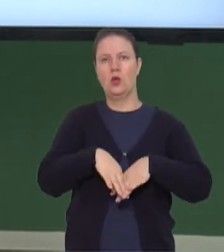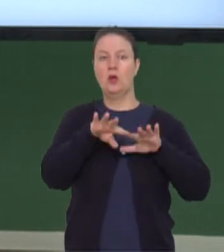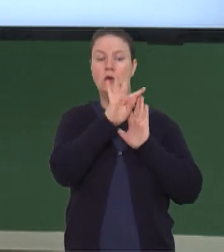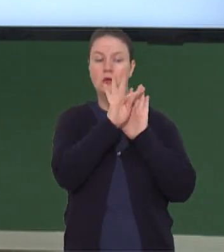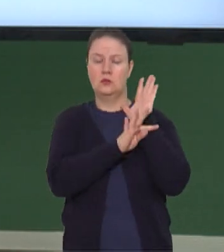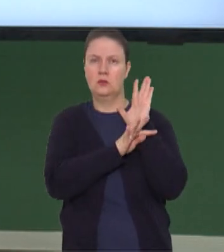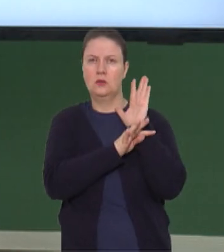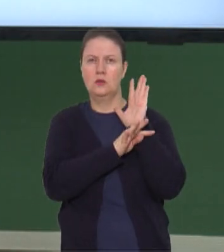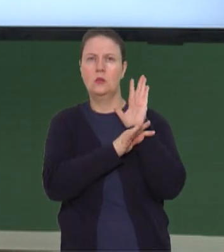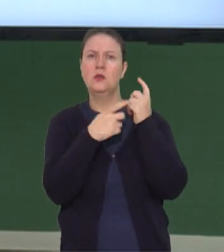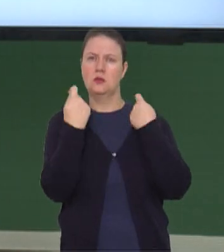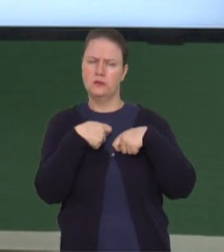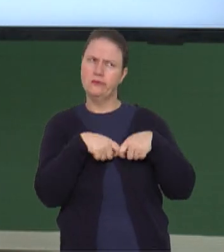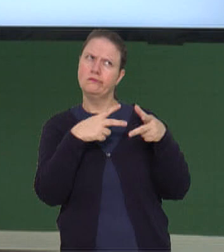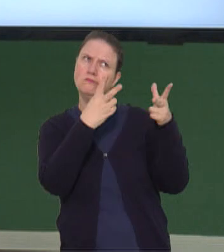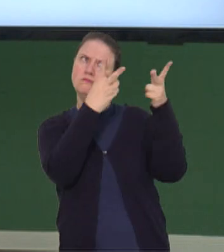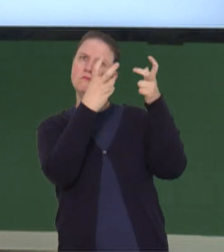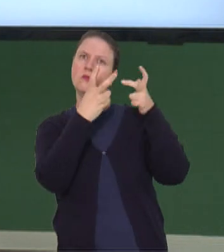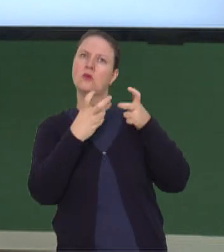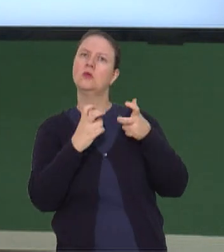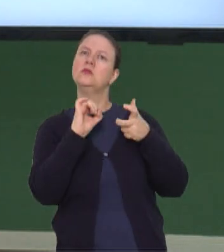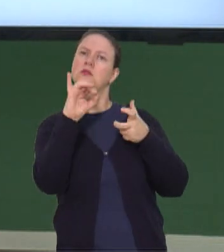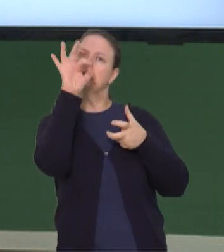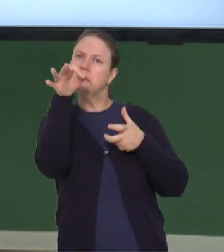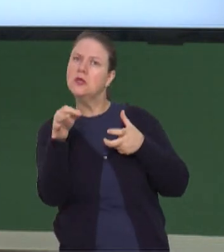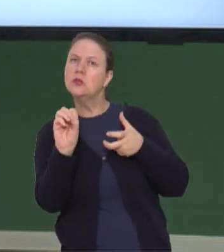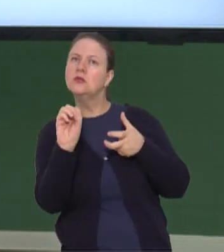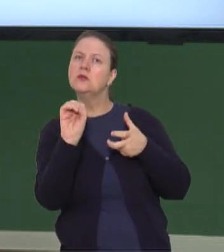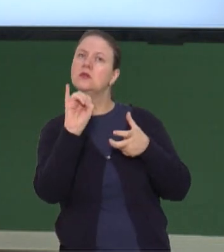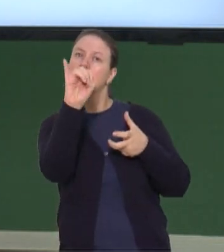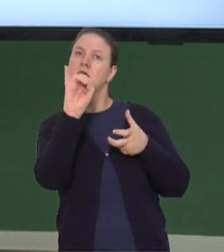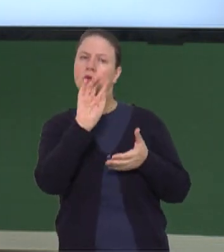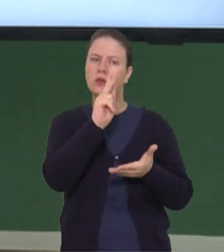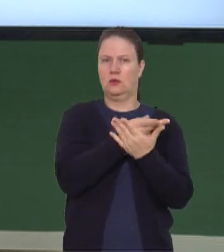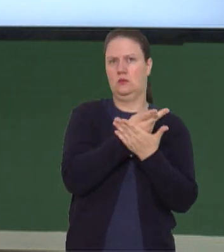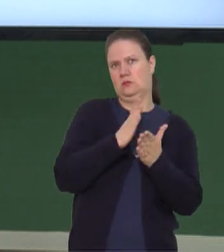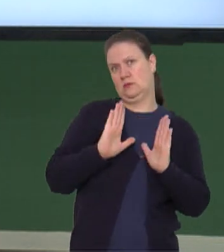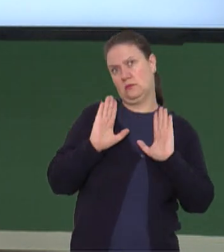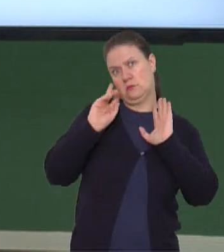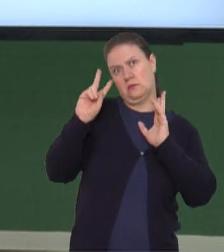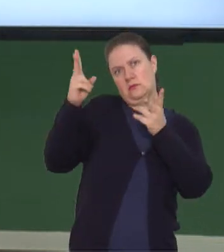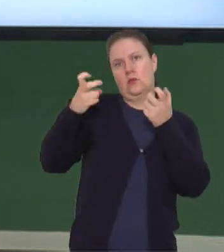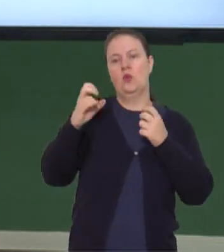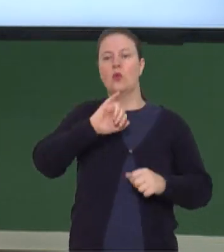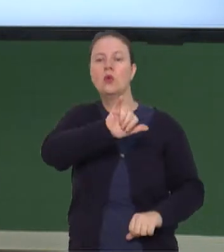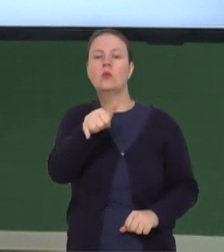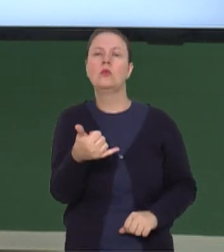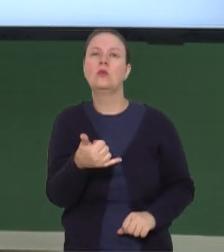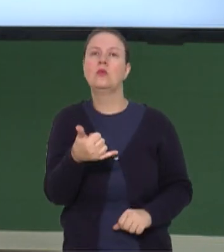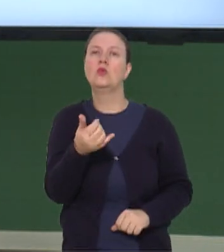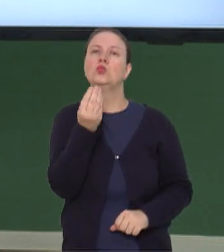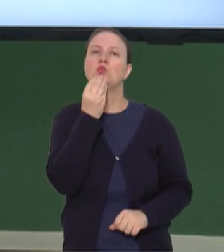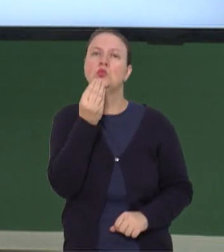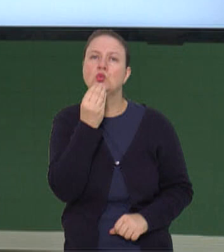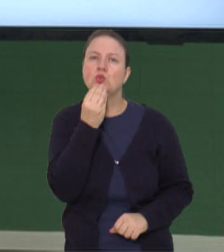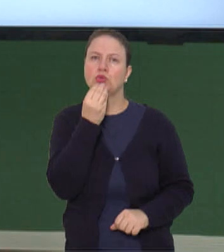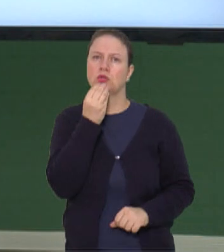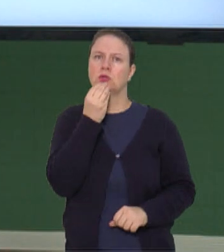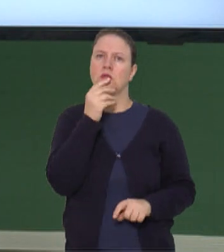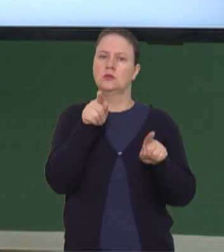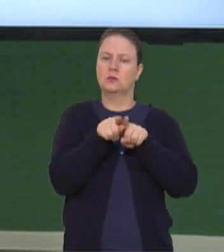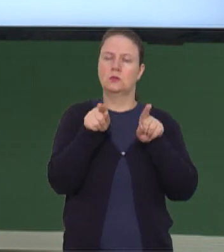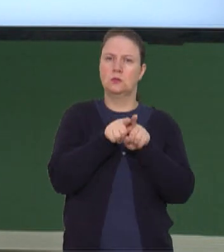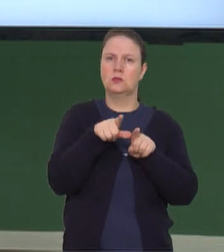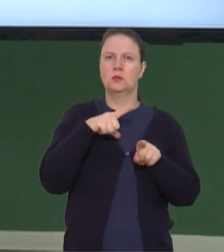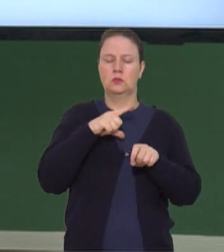gente tem que sempre filtrar, sempre analisar, tá? Conseguiam aproveitar as oportunidades de negócio e enriquecer. Então, a gente vai ter